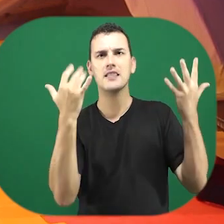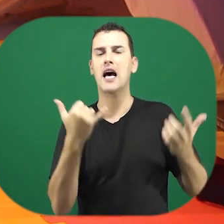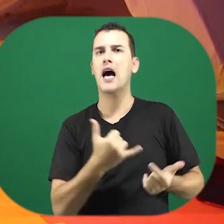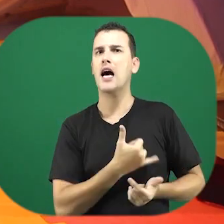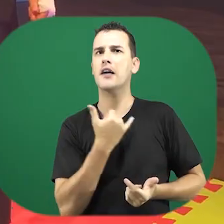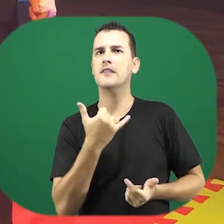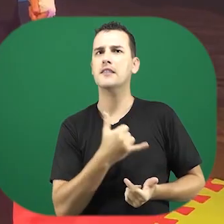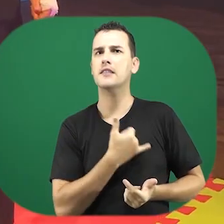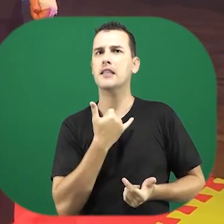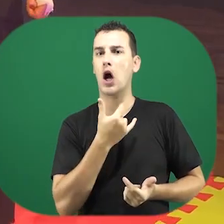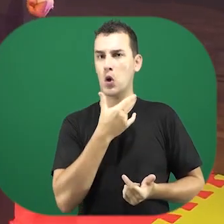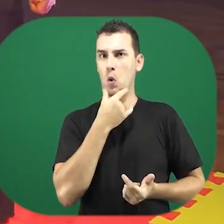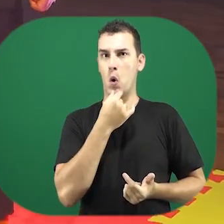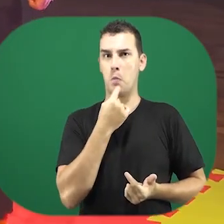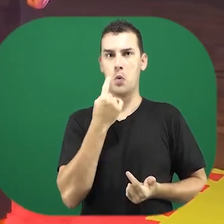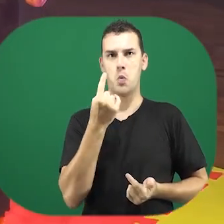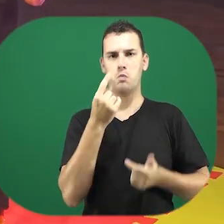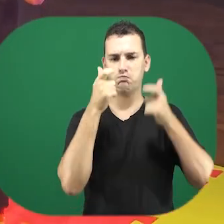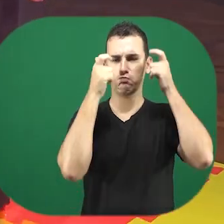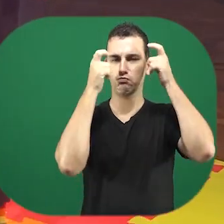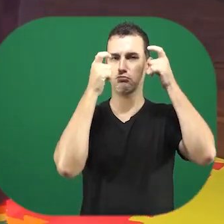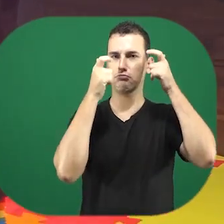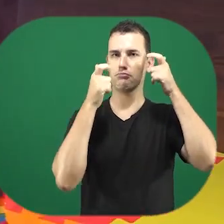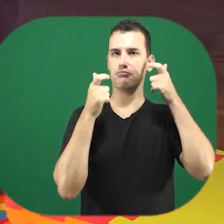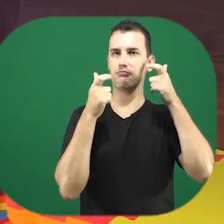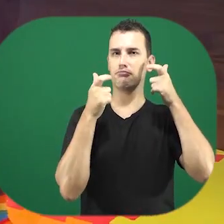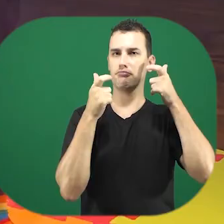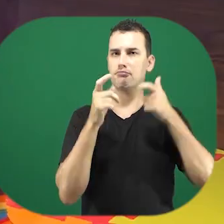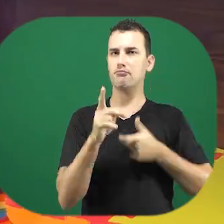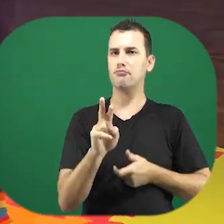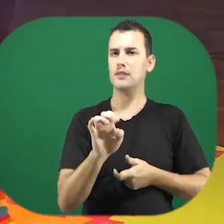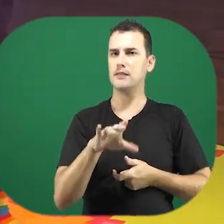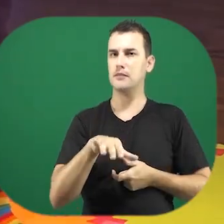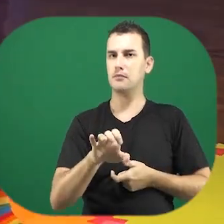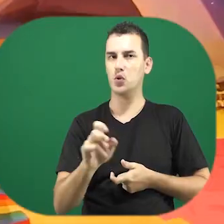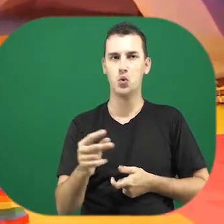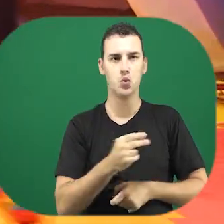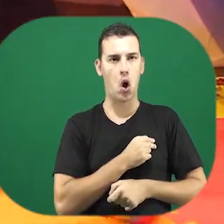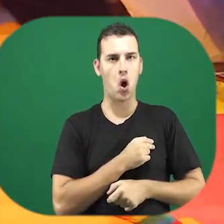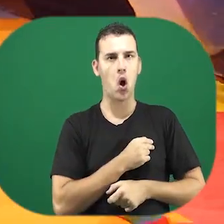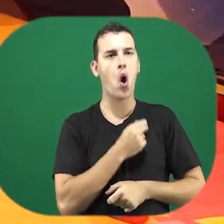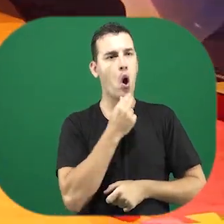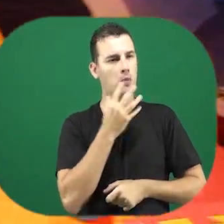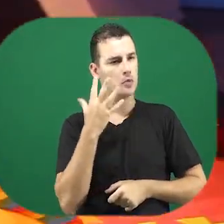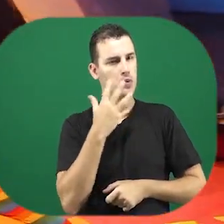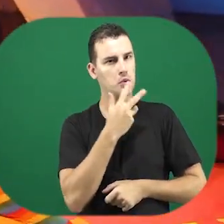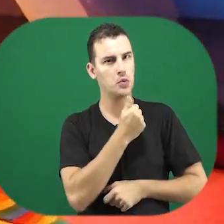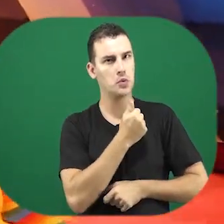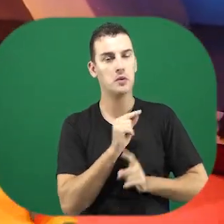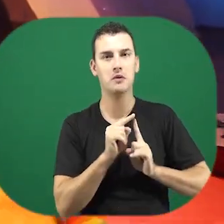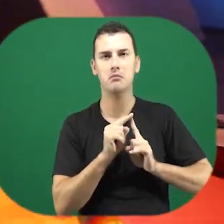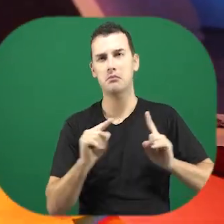de um príncipe. Uau, que jovem bonito, pensou a sereiazinha. Mas de repente veio